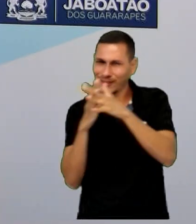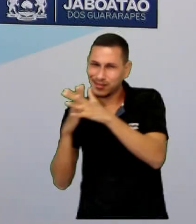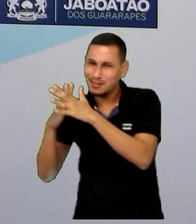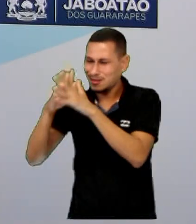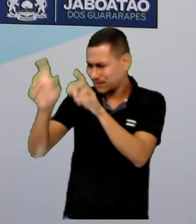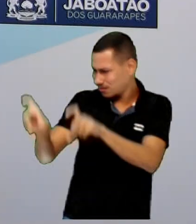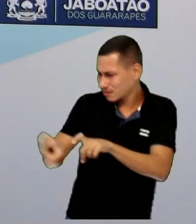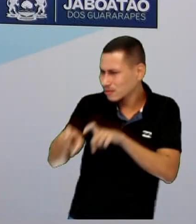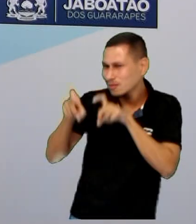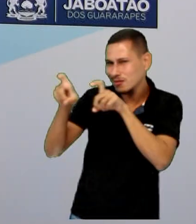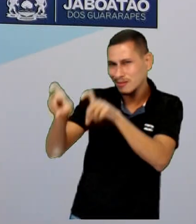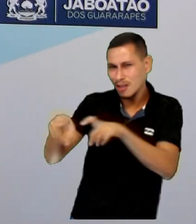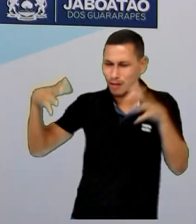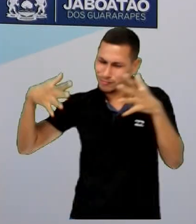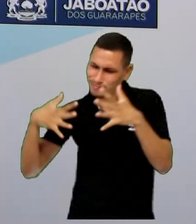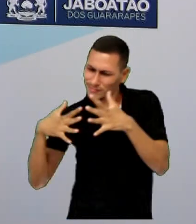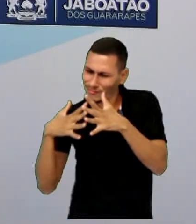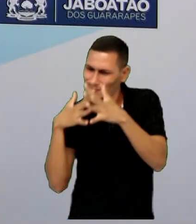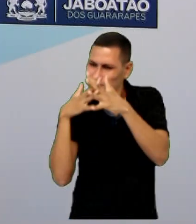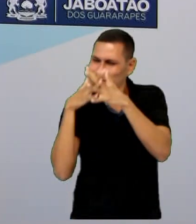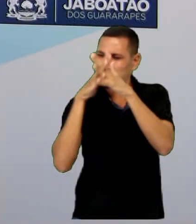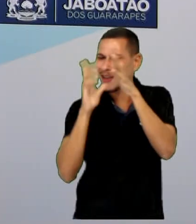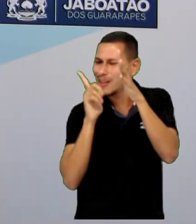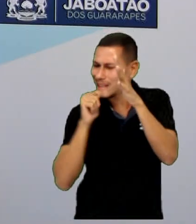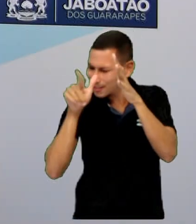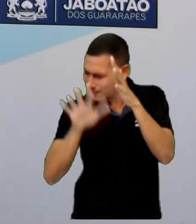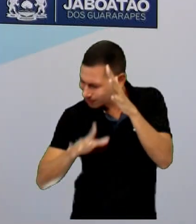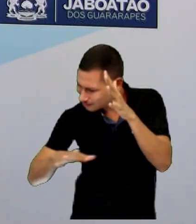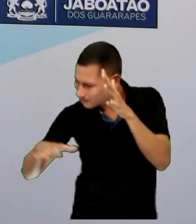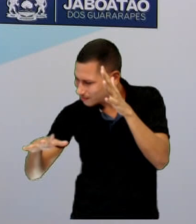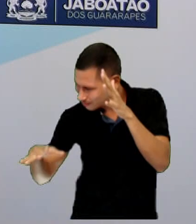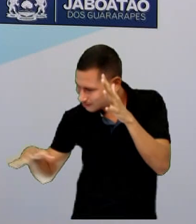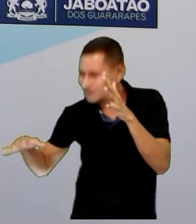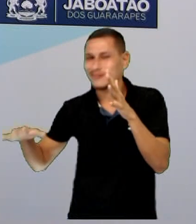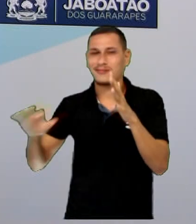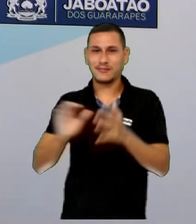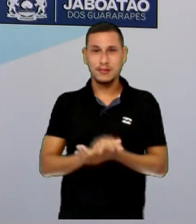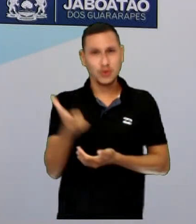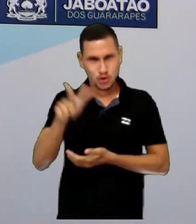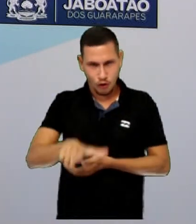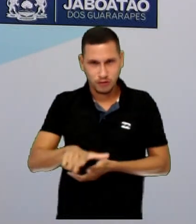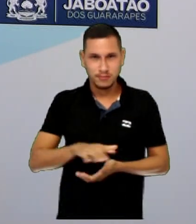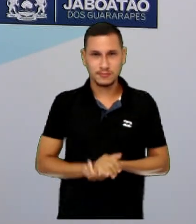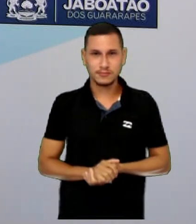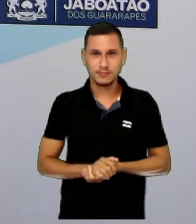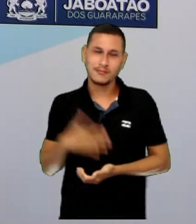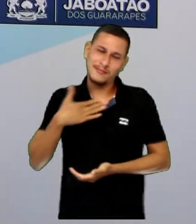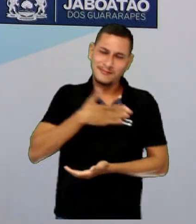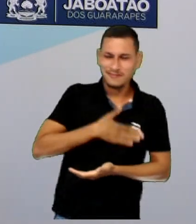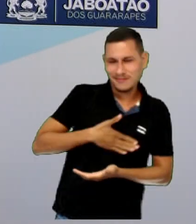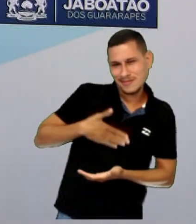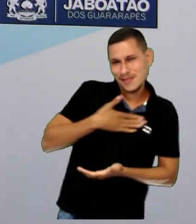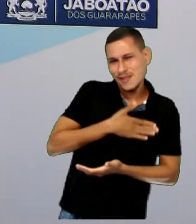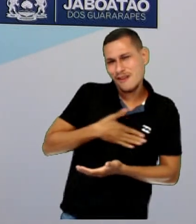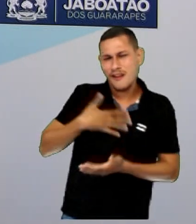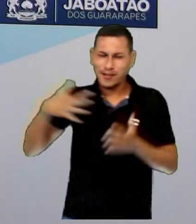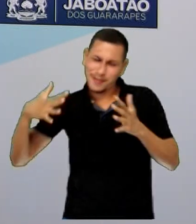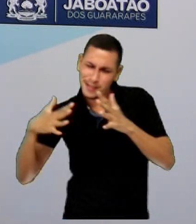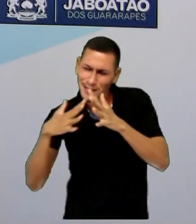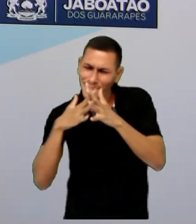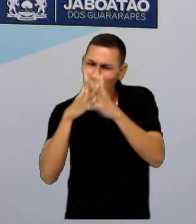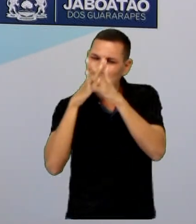roça, numa palhoça perto da beira do rio. Repete. É tão gostoso, mora lá